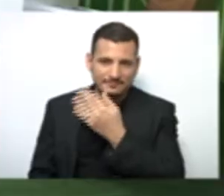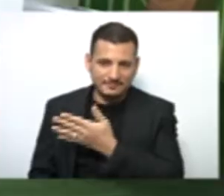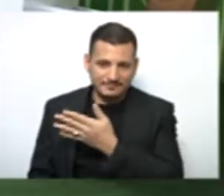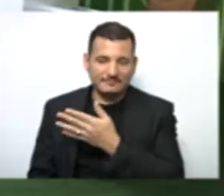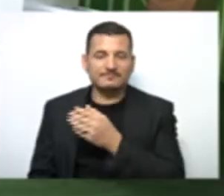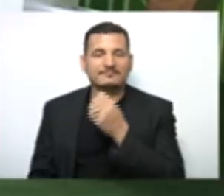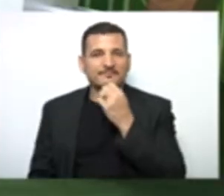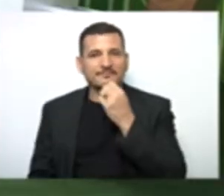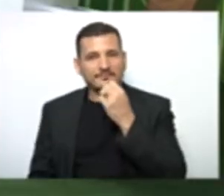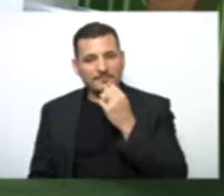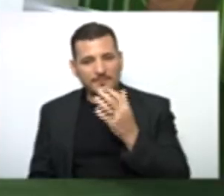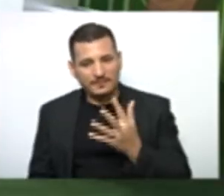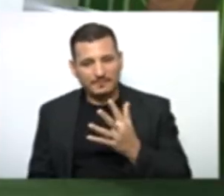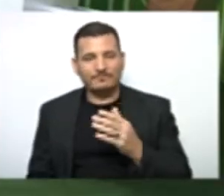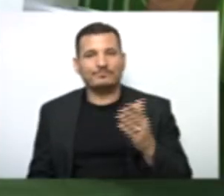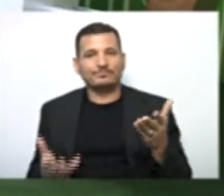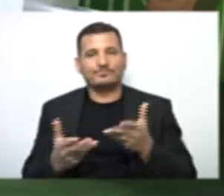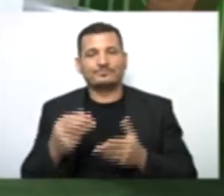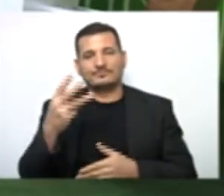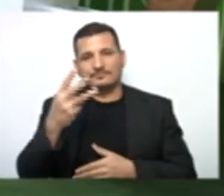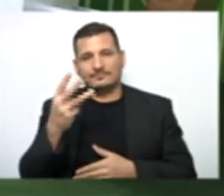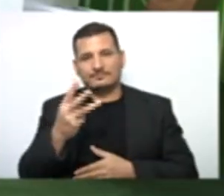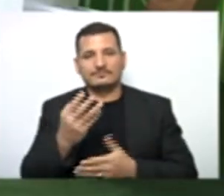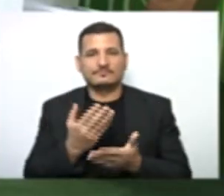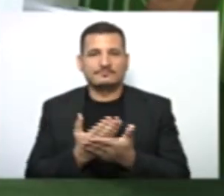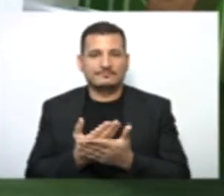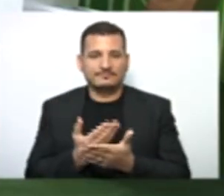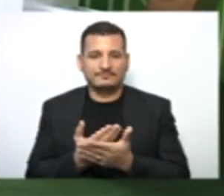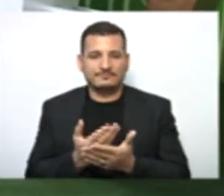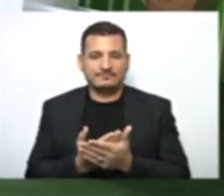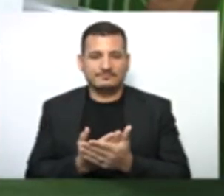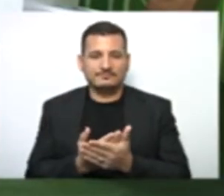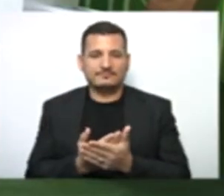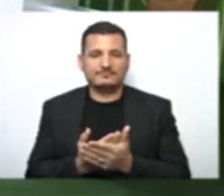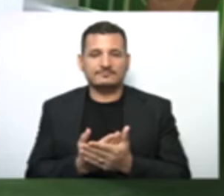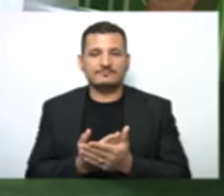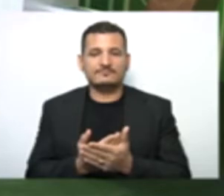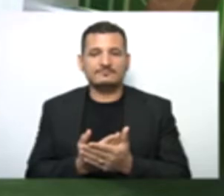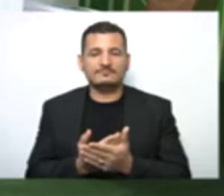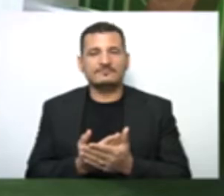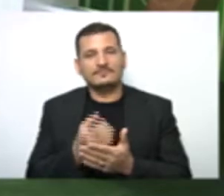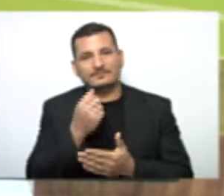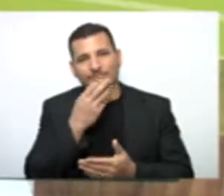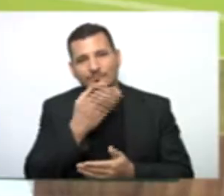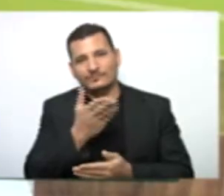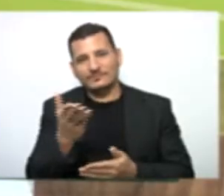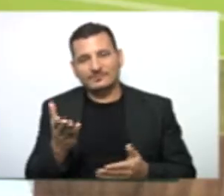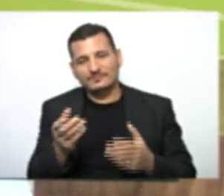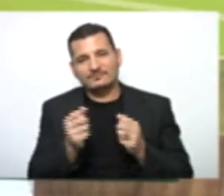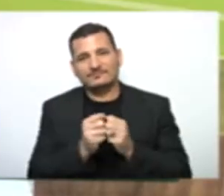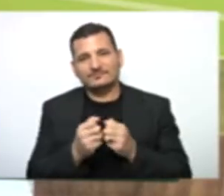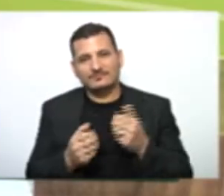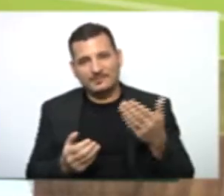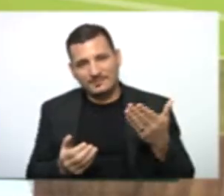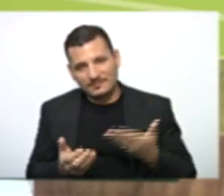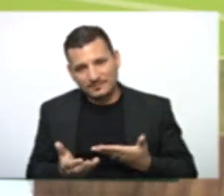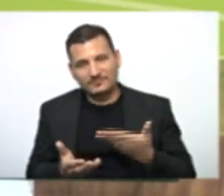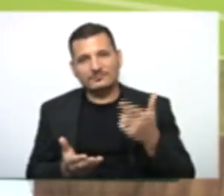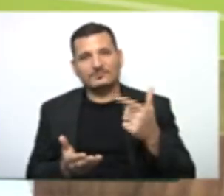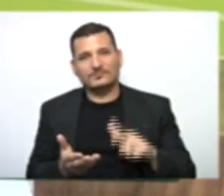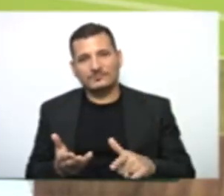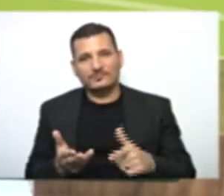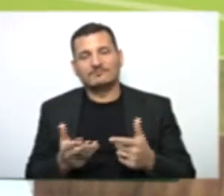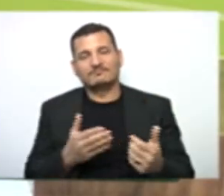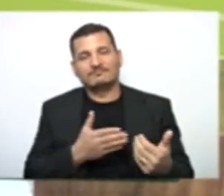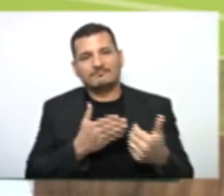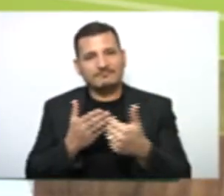bom, professor? Nossa terceira teleaula, né? Isso, nossa terceira teleaula. Que bom ter vocês aqui de novo com a gente acompanhando essa